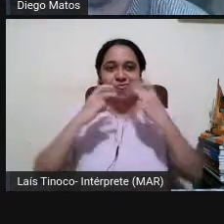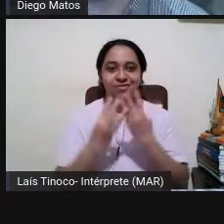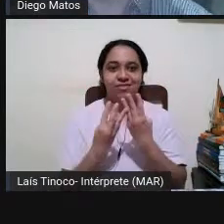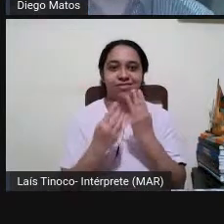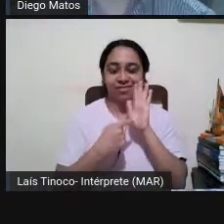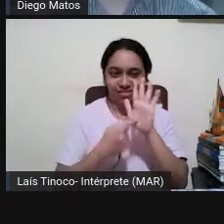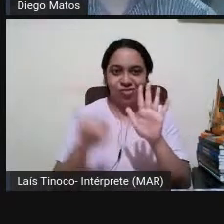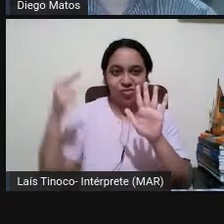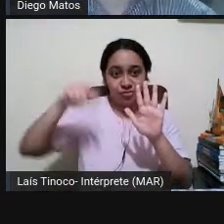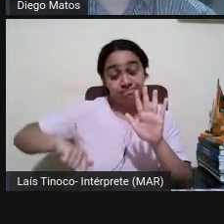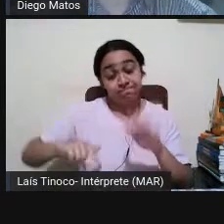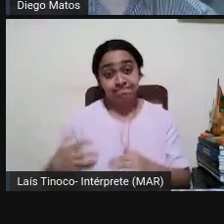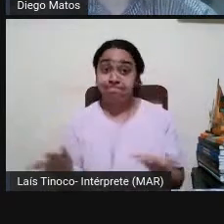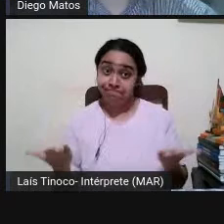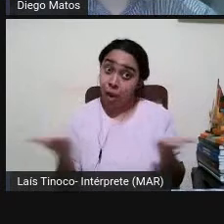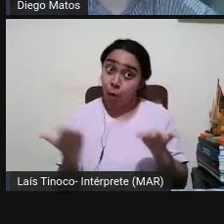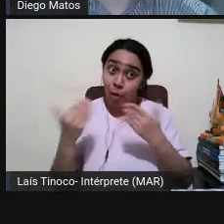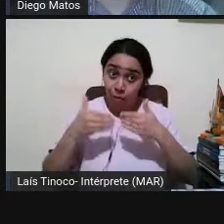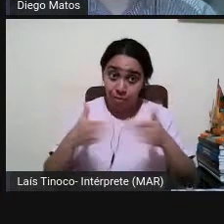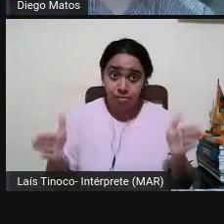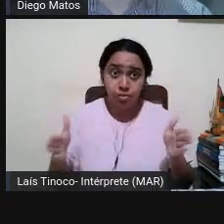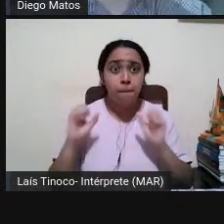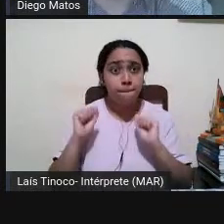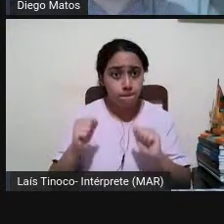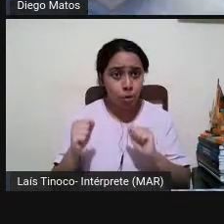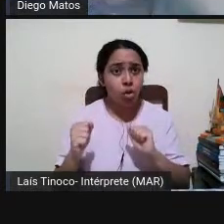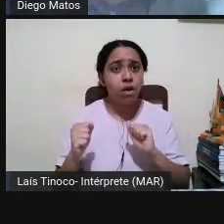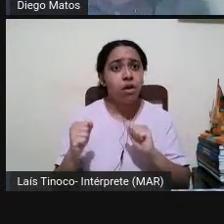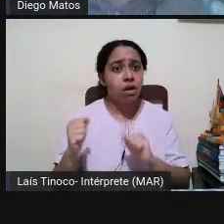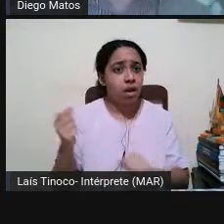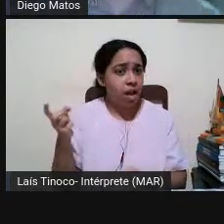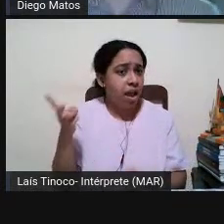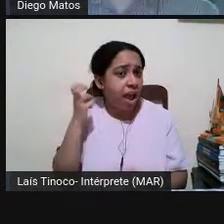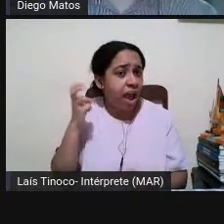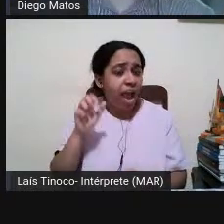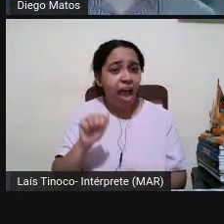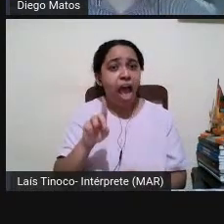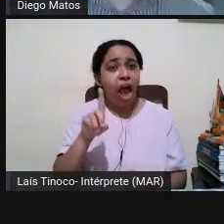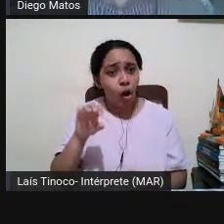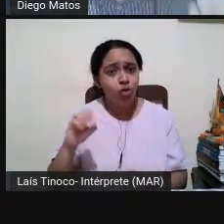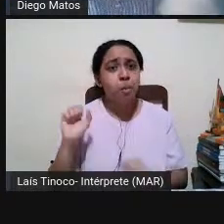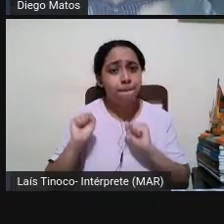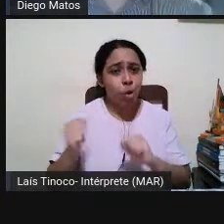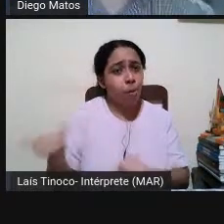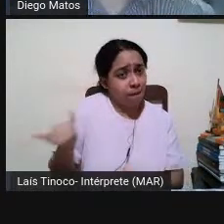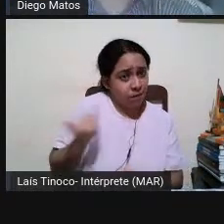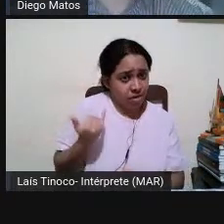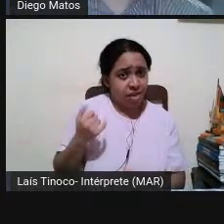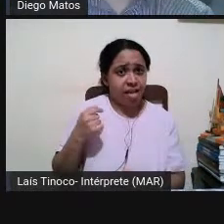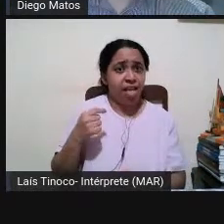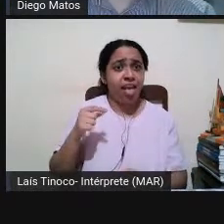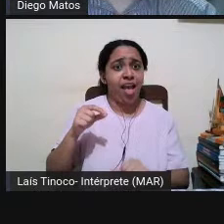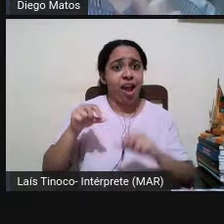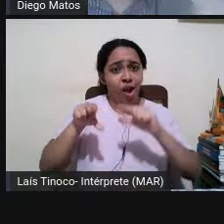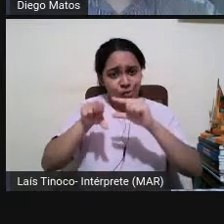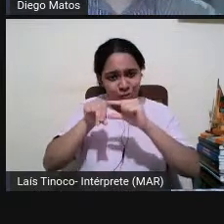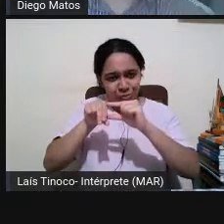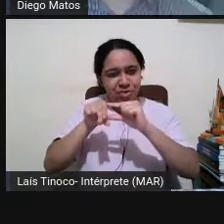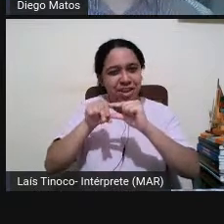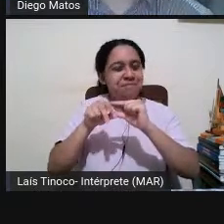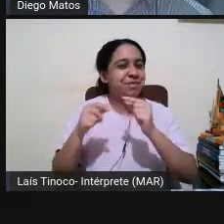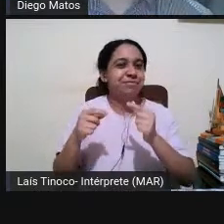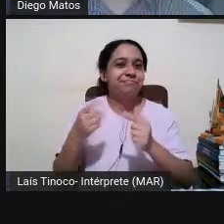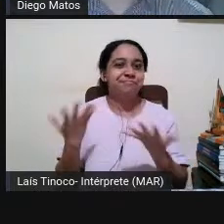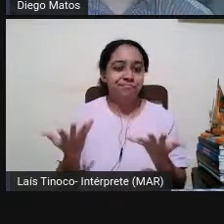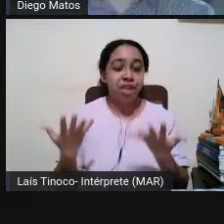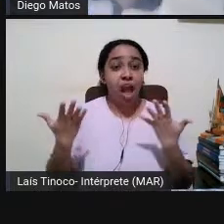vamos lá gente entra em contato comigo pelo áudio viu porque agora eu perdi de você sair do time ágil vou ficar por aqui é